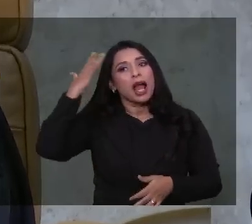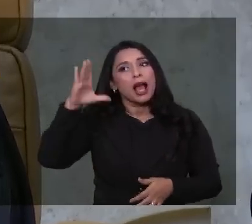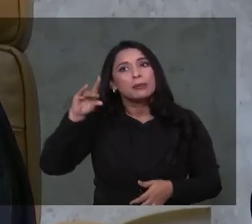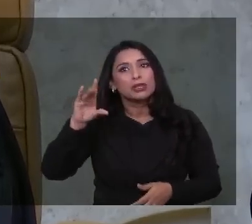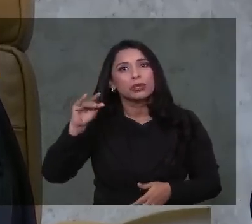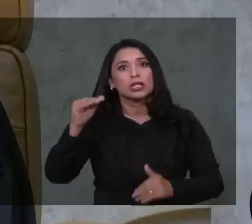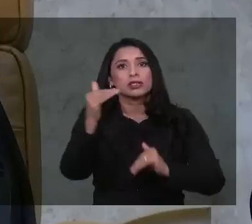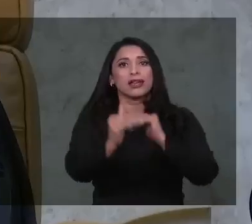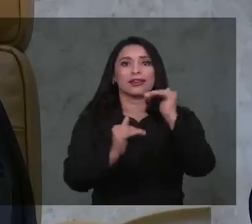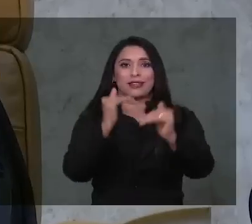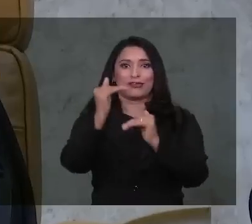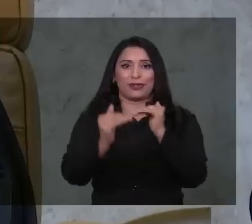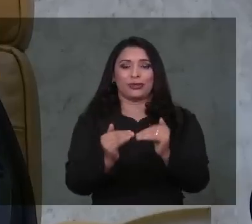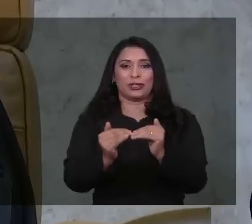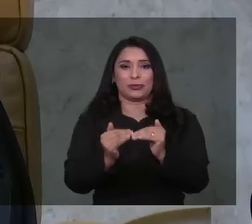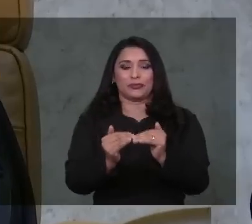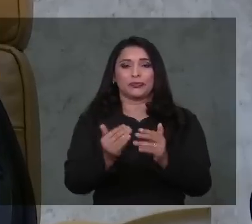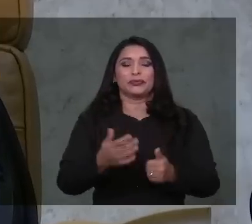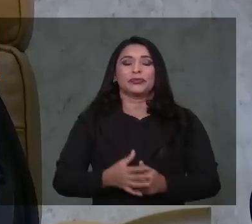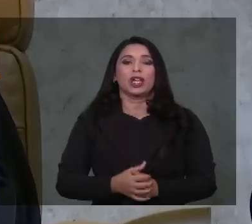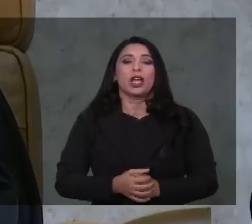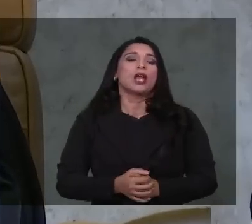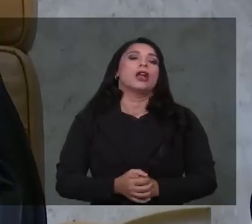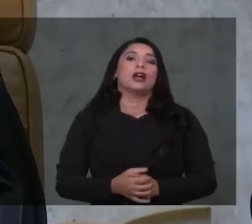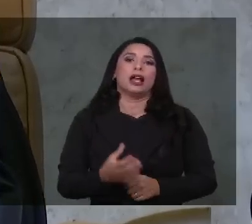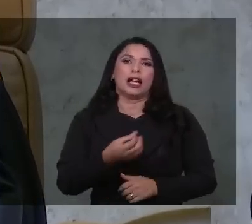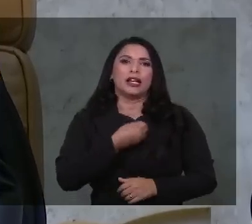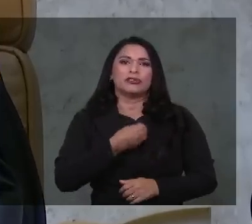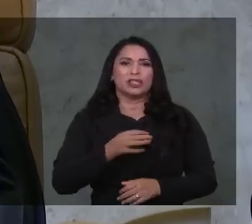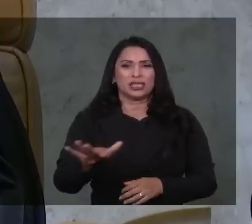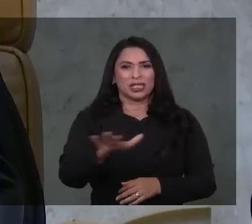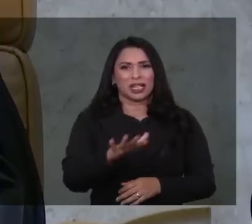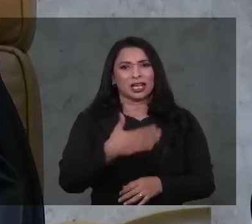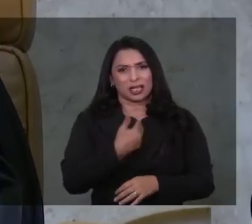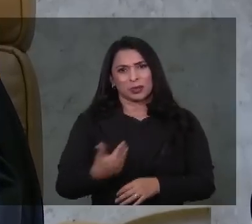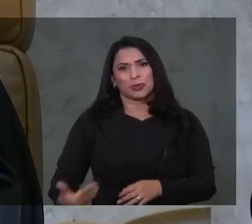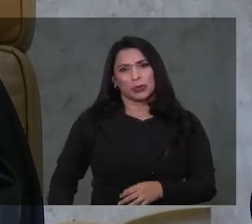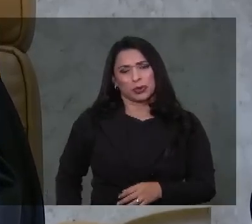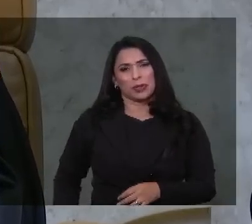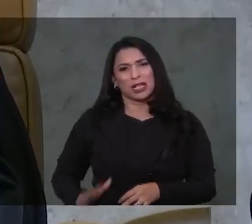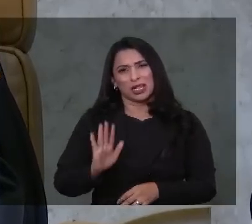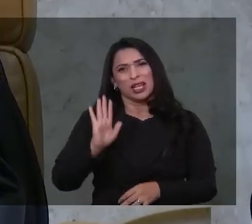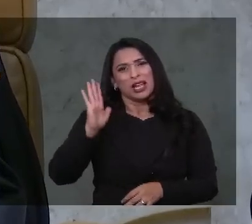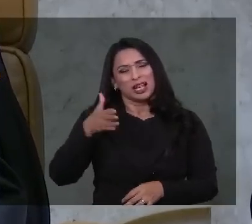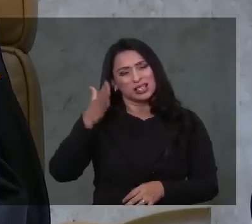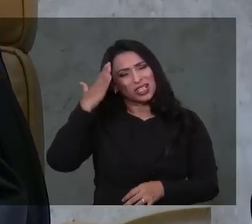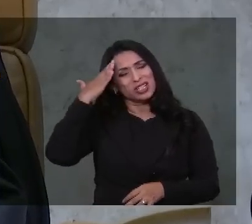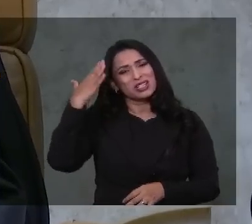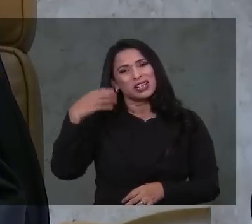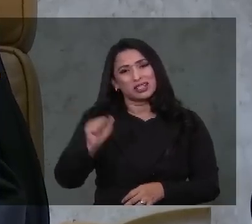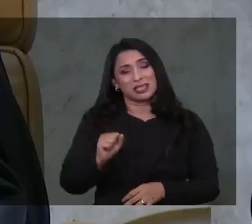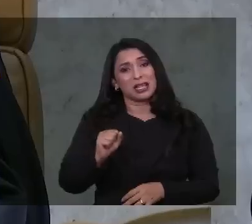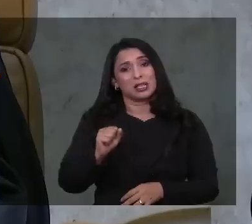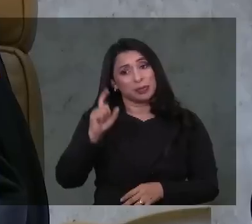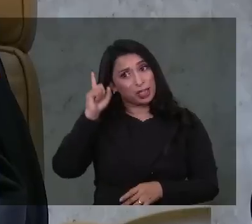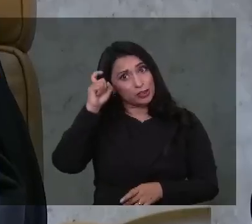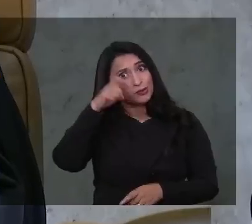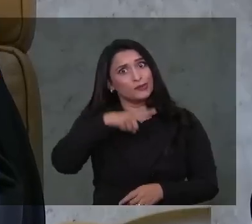2. A vida no setor público, e nós aqui bem sabemos, é mais dura e difícil do que